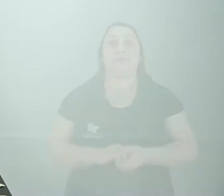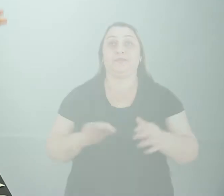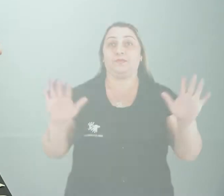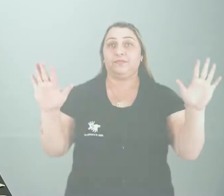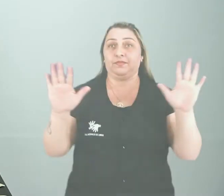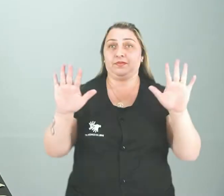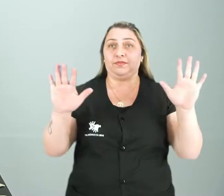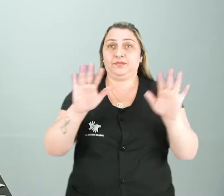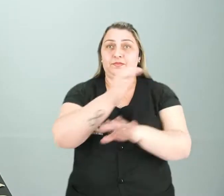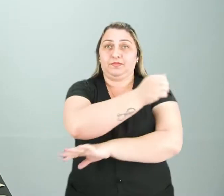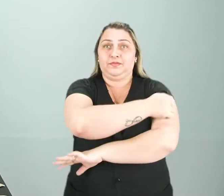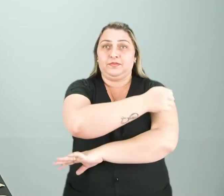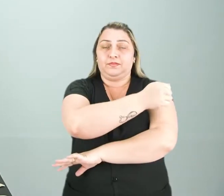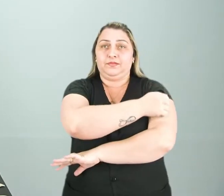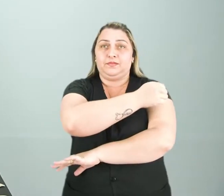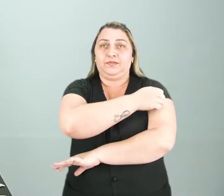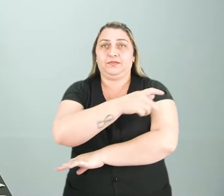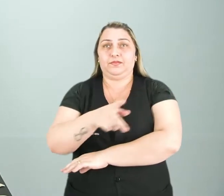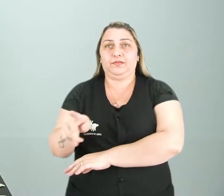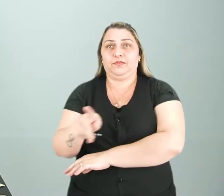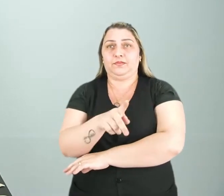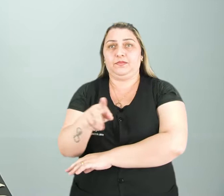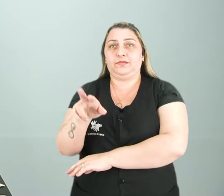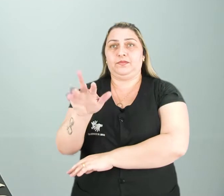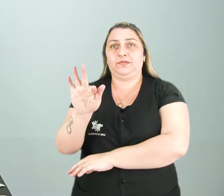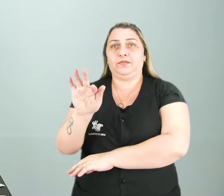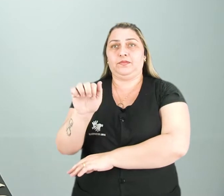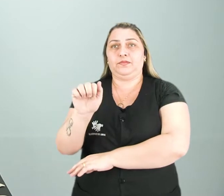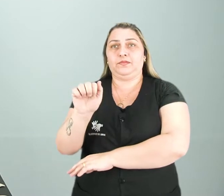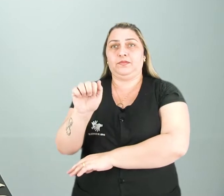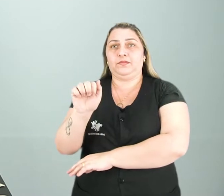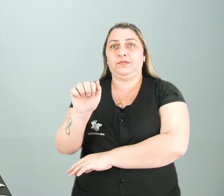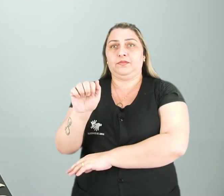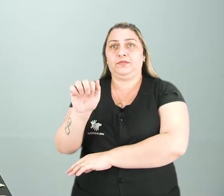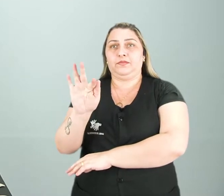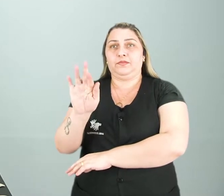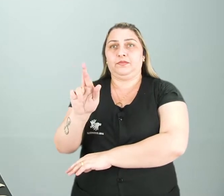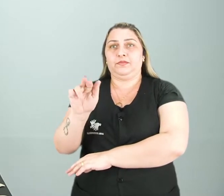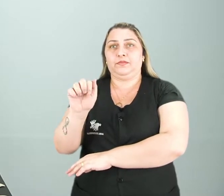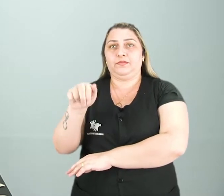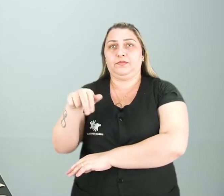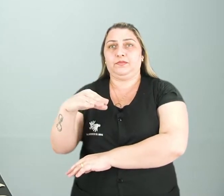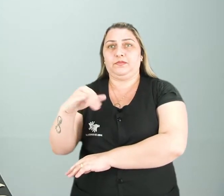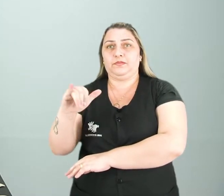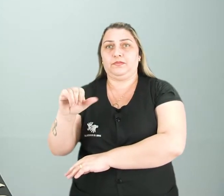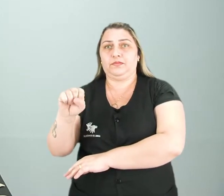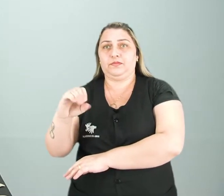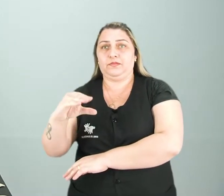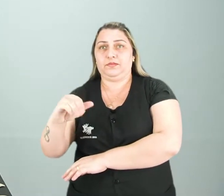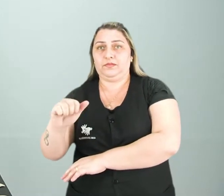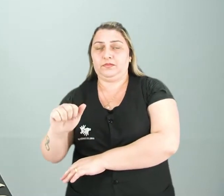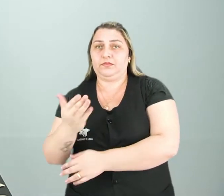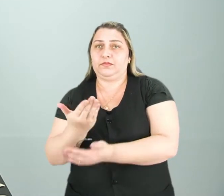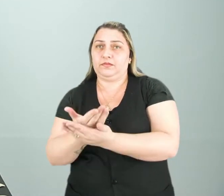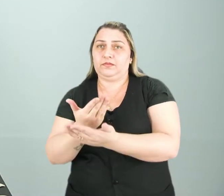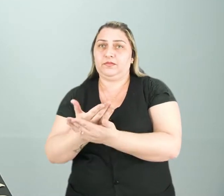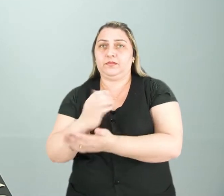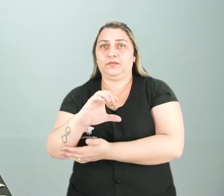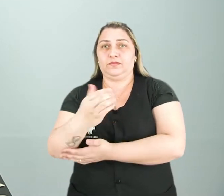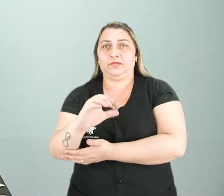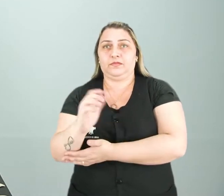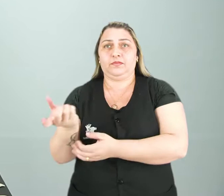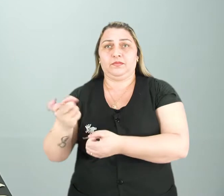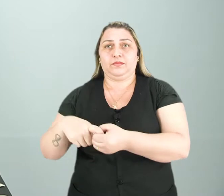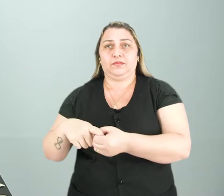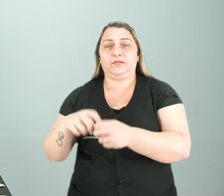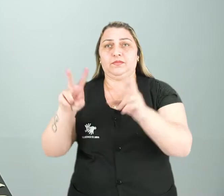Olá, estudantes! Sou a professora Francisca Gadelha e estou de volta para mais uma aula de ciências sobre